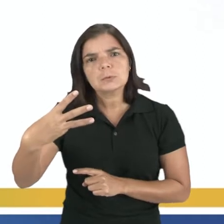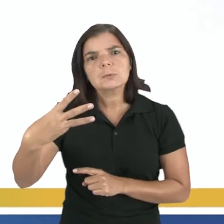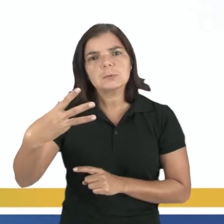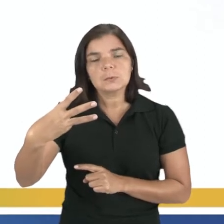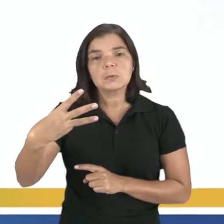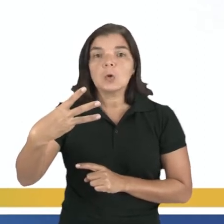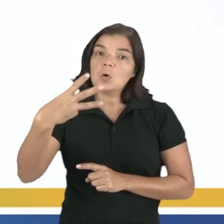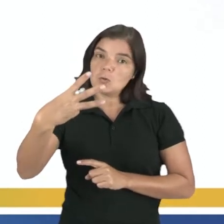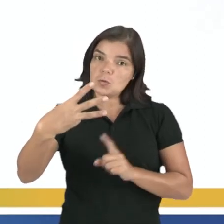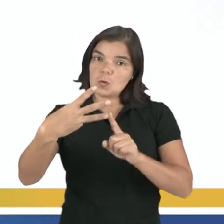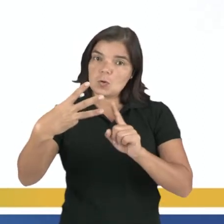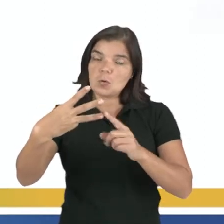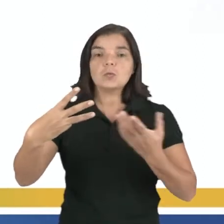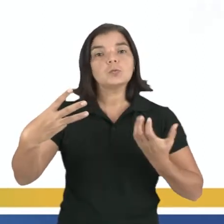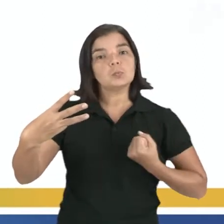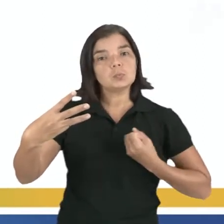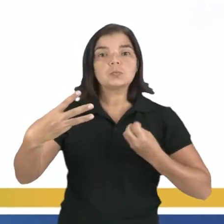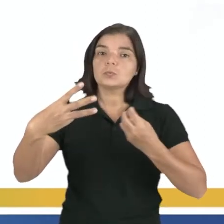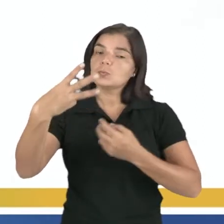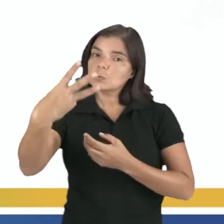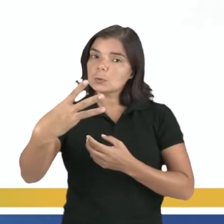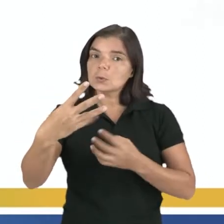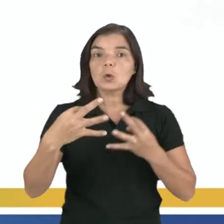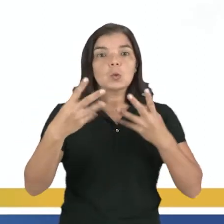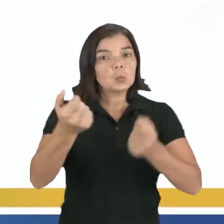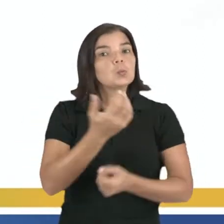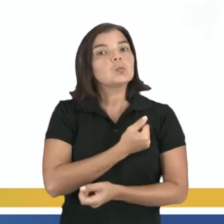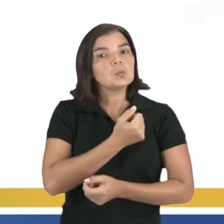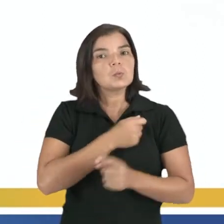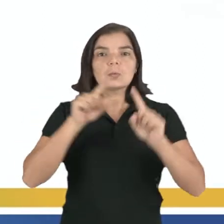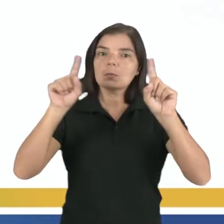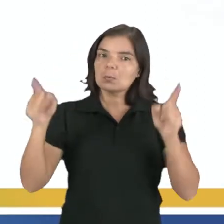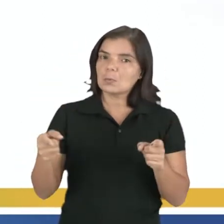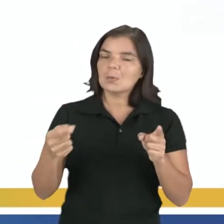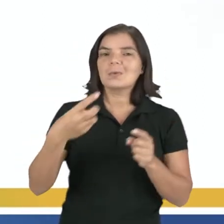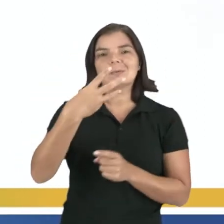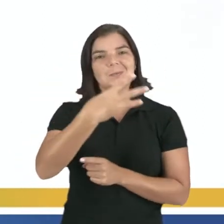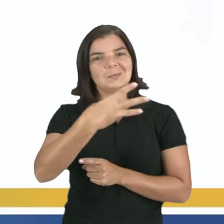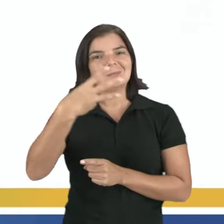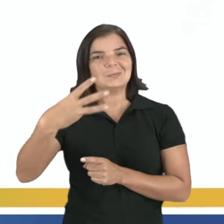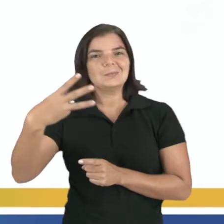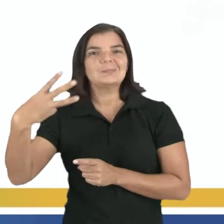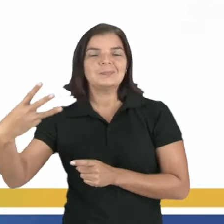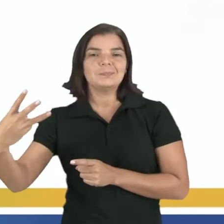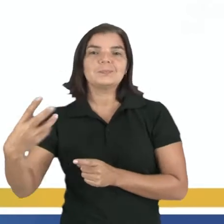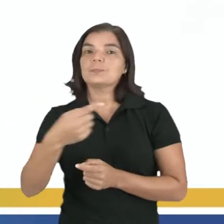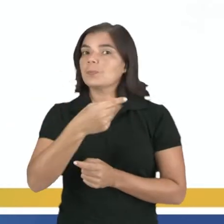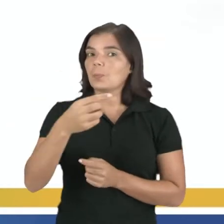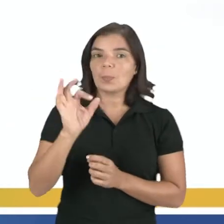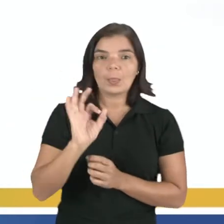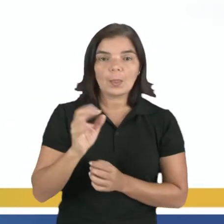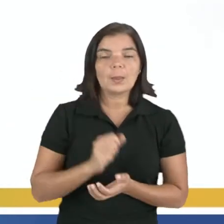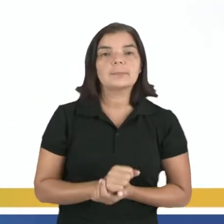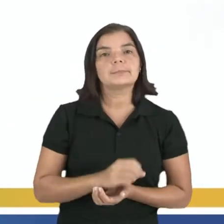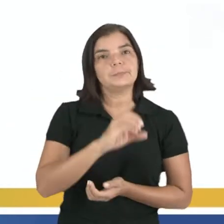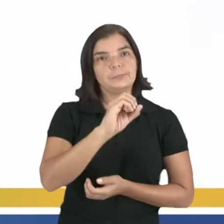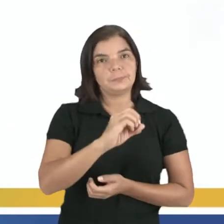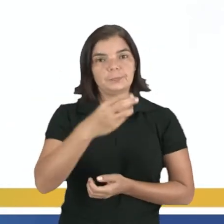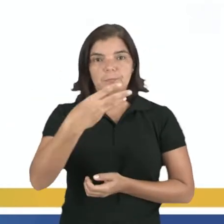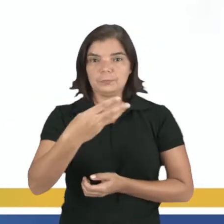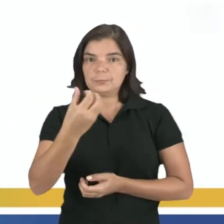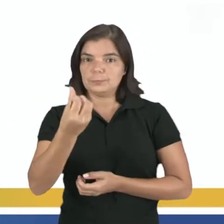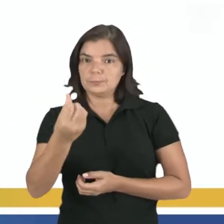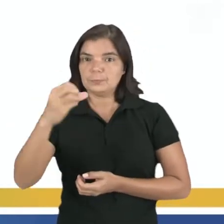o 3 é múltiplo de 3, claro, né? Todos os números que estão na tabuada do 3, ó, os números não negativos, né? 0,